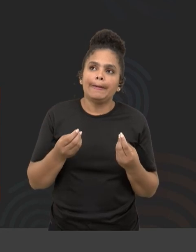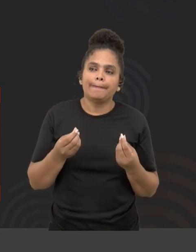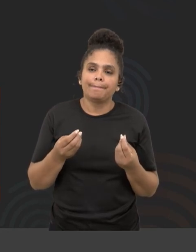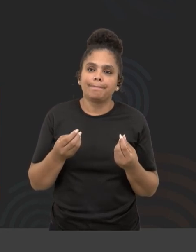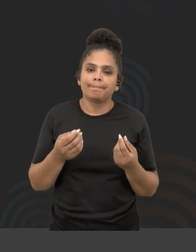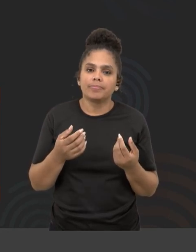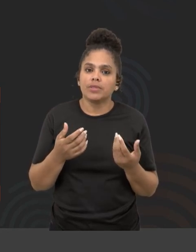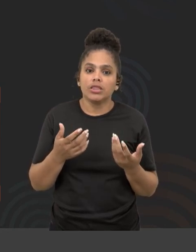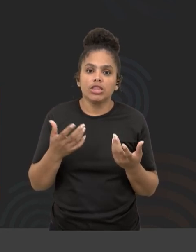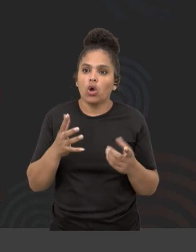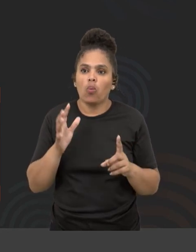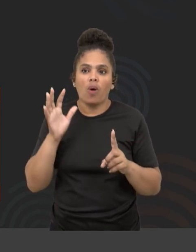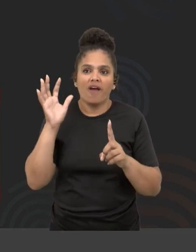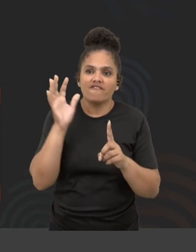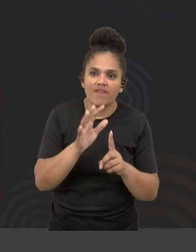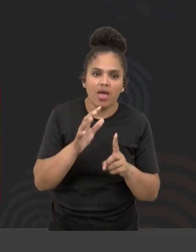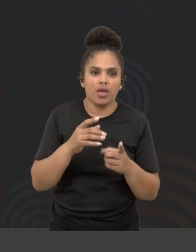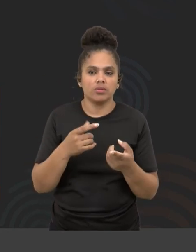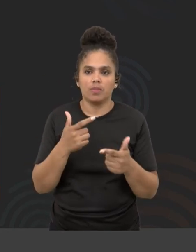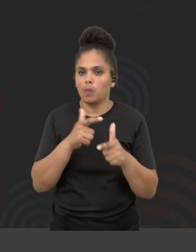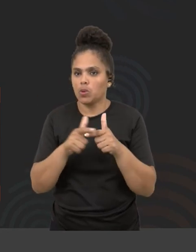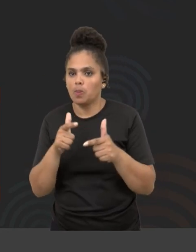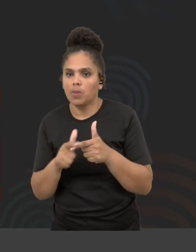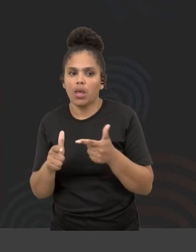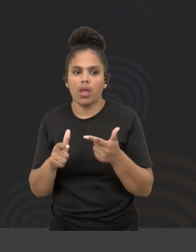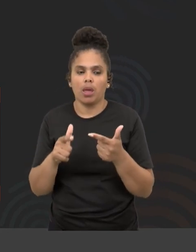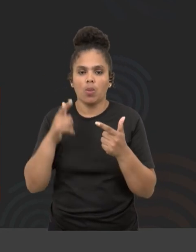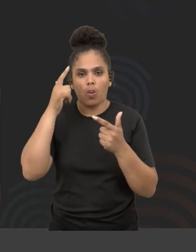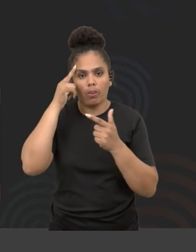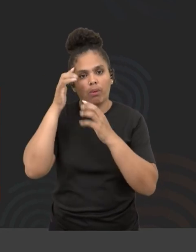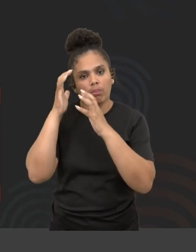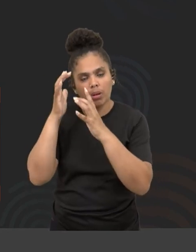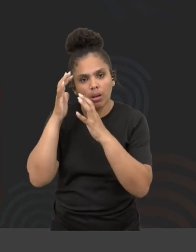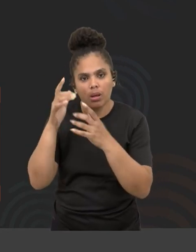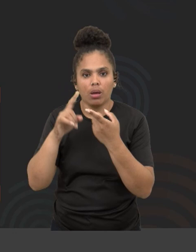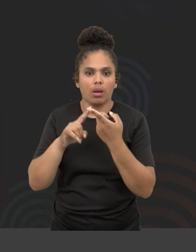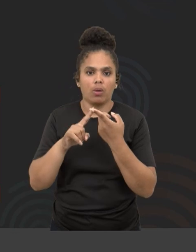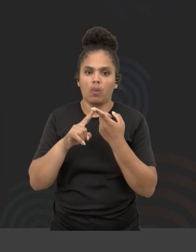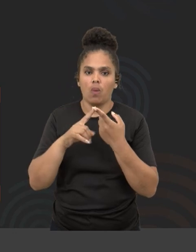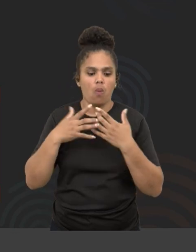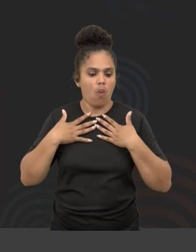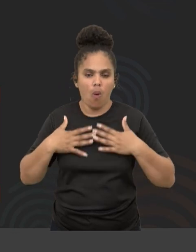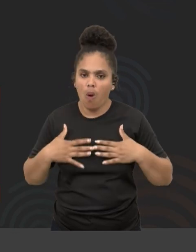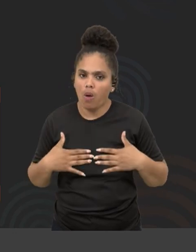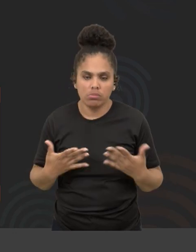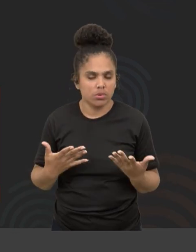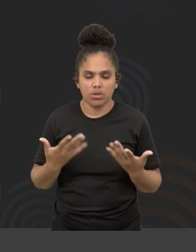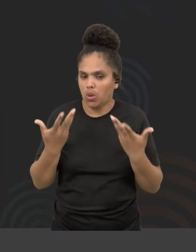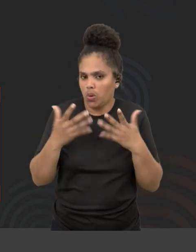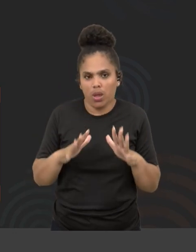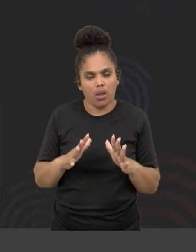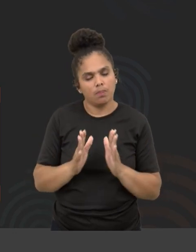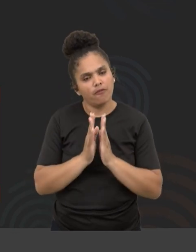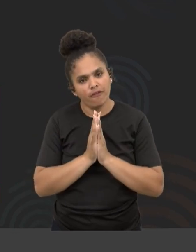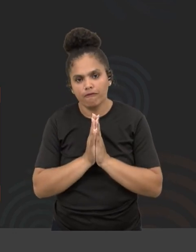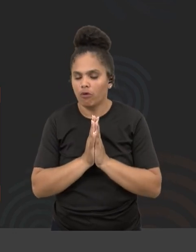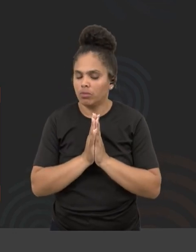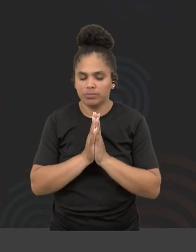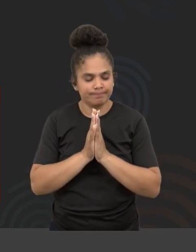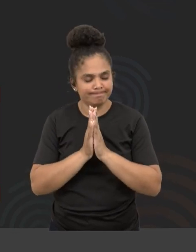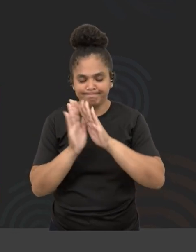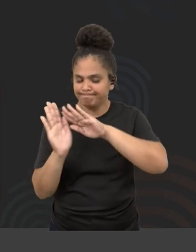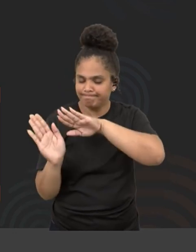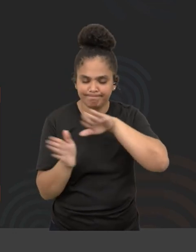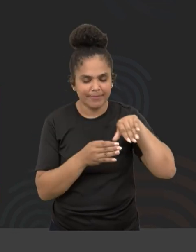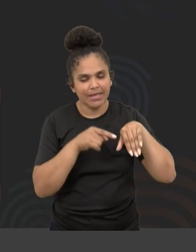não cause nenhum tipo de dano psíquico, né, fisiológico na pessoa, por favor, esqueçam esse tipo